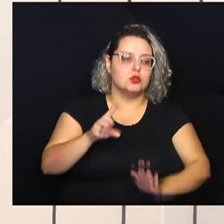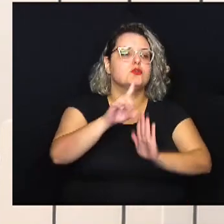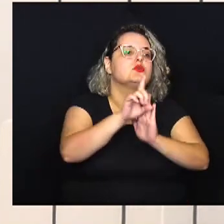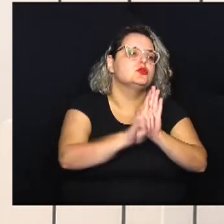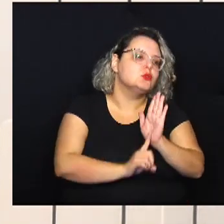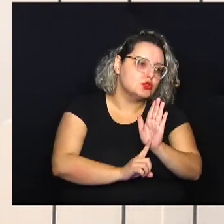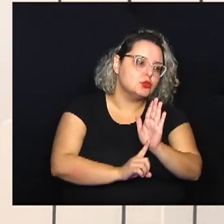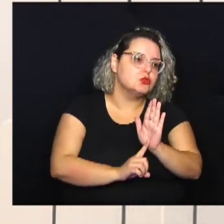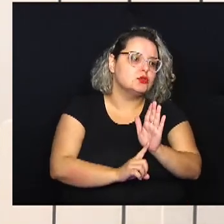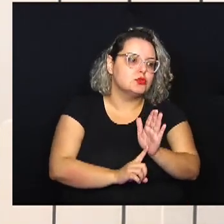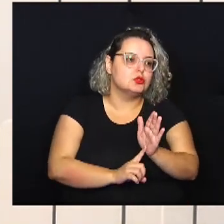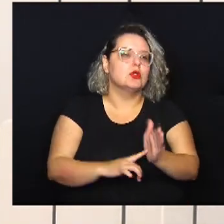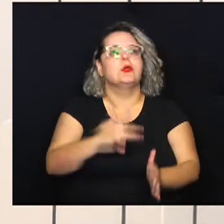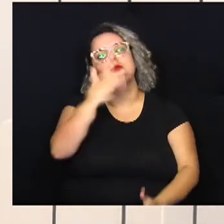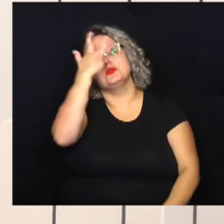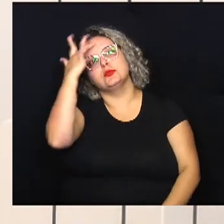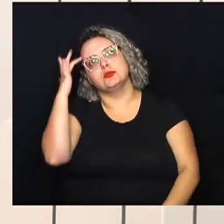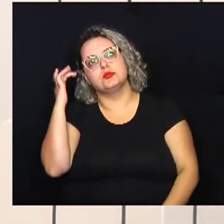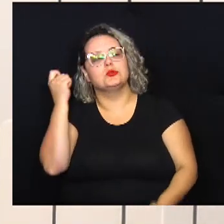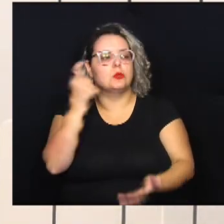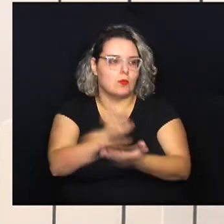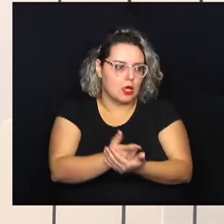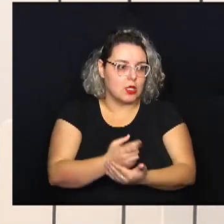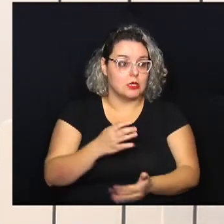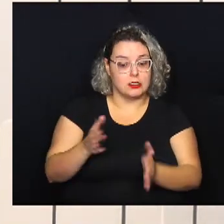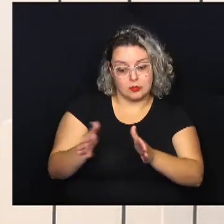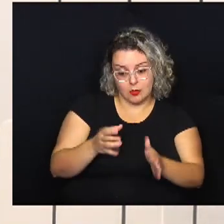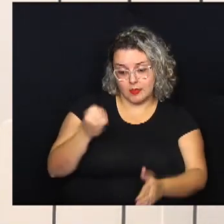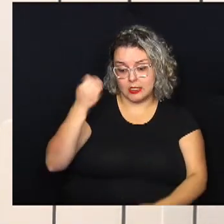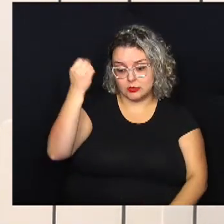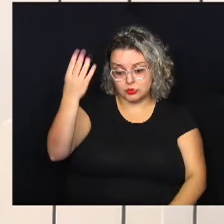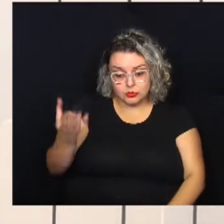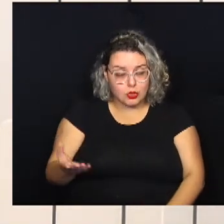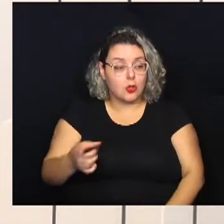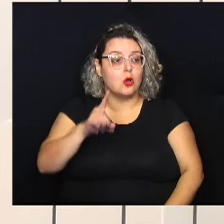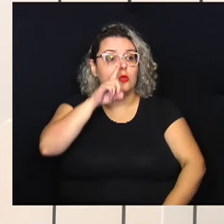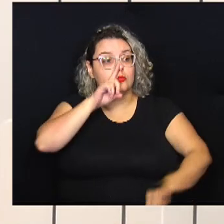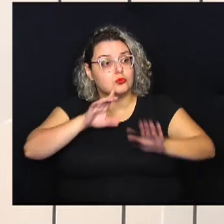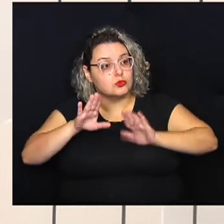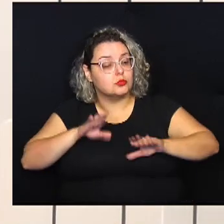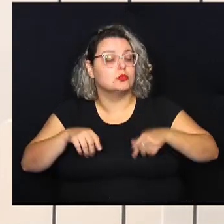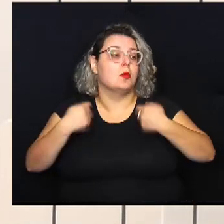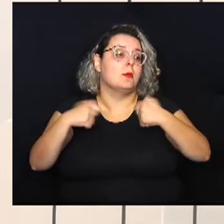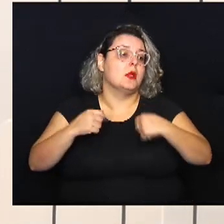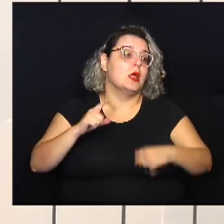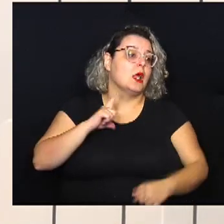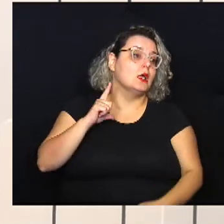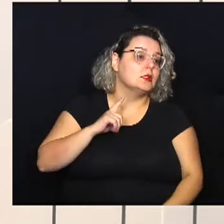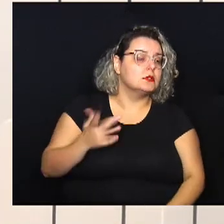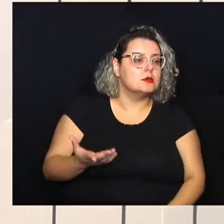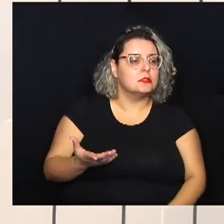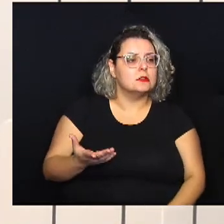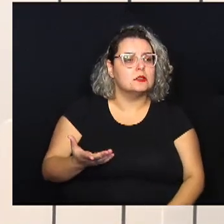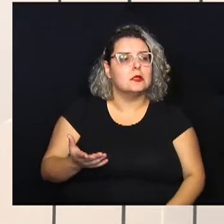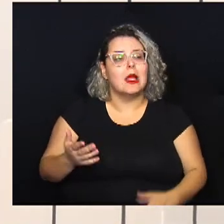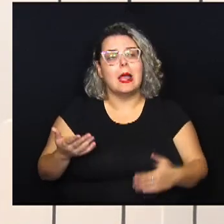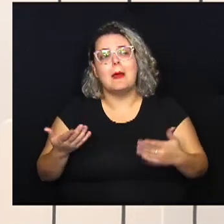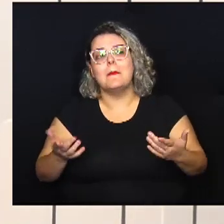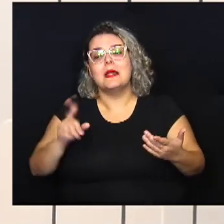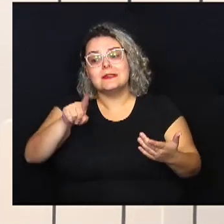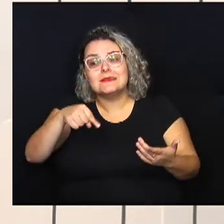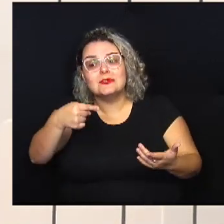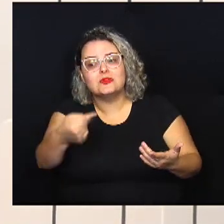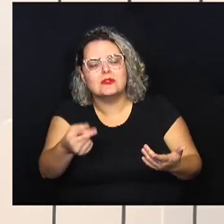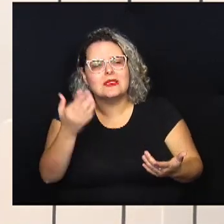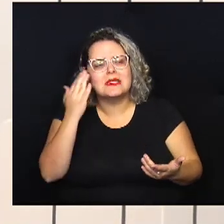do consumidor neste momento de viagem, os cuidados que ele precisa tomar. Mas e do outro lado? Você